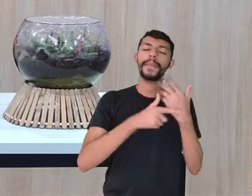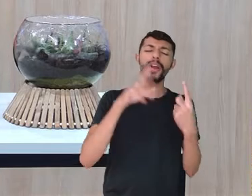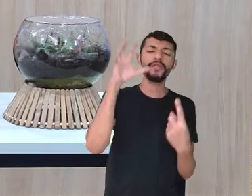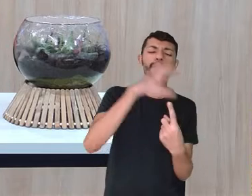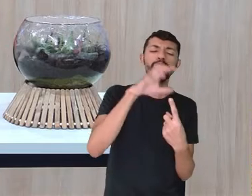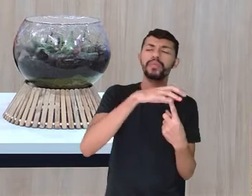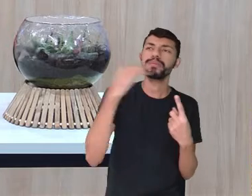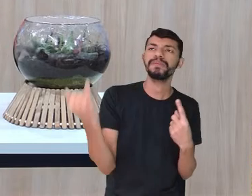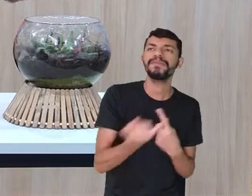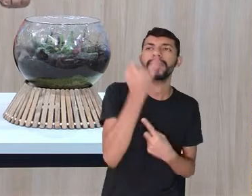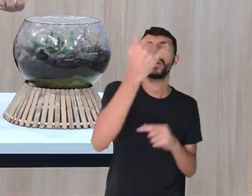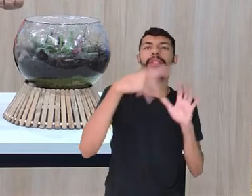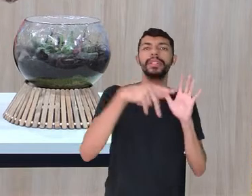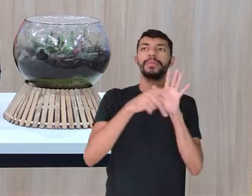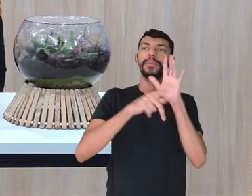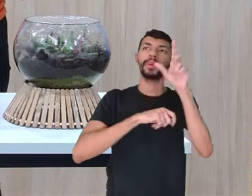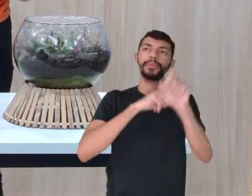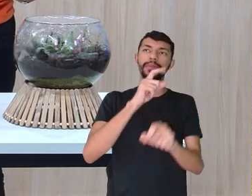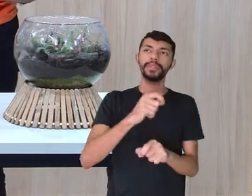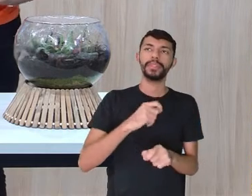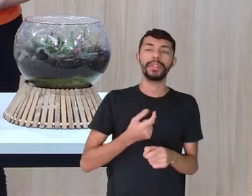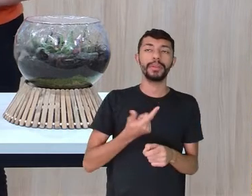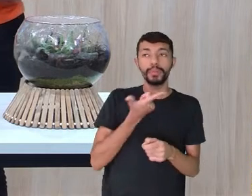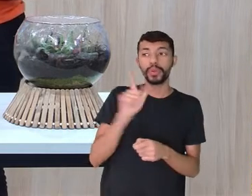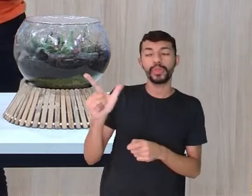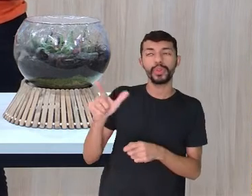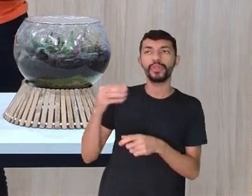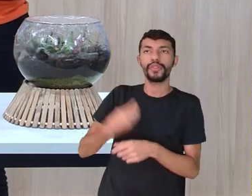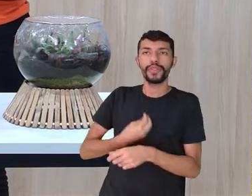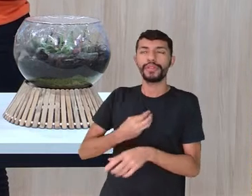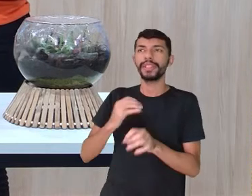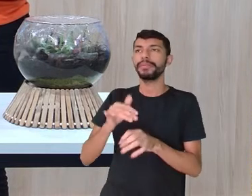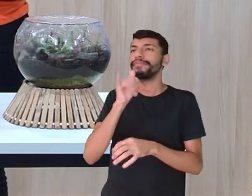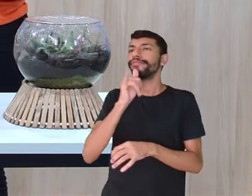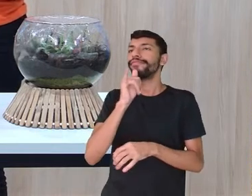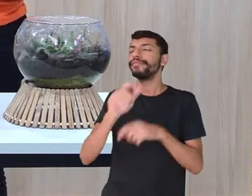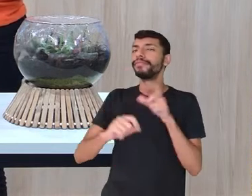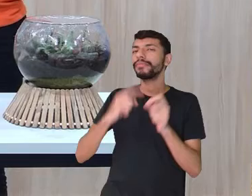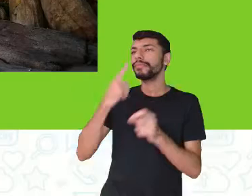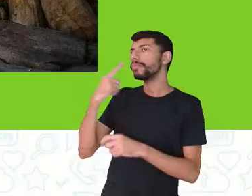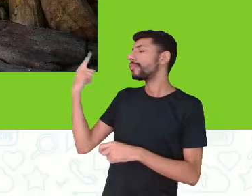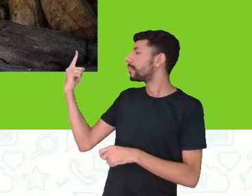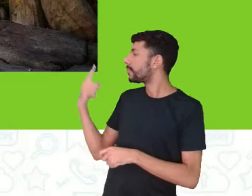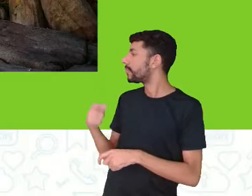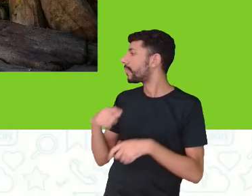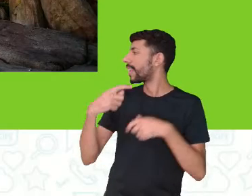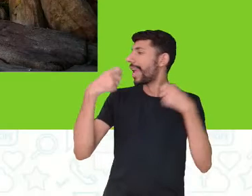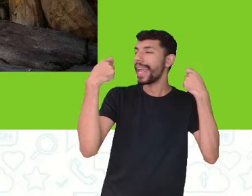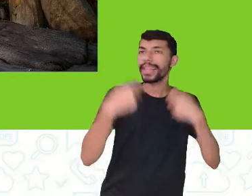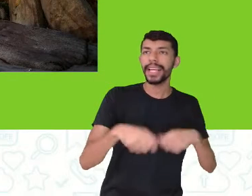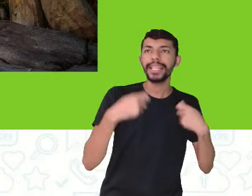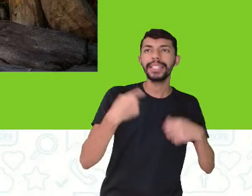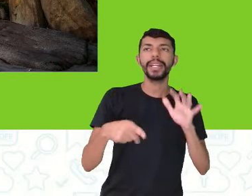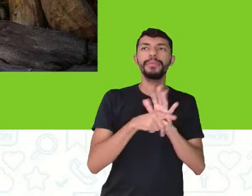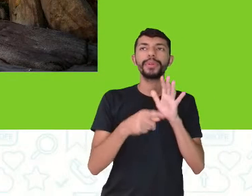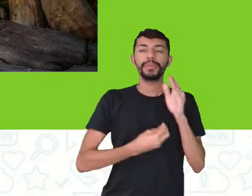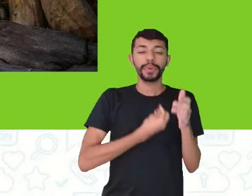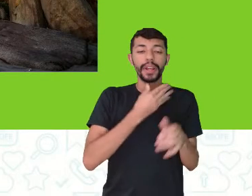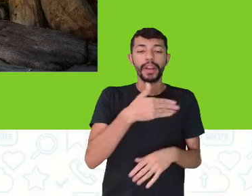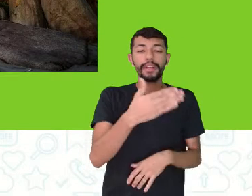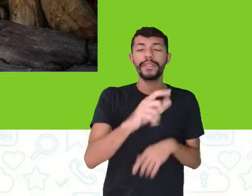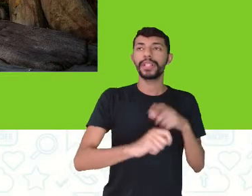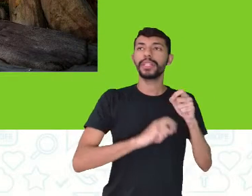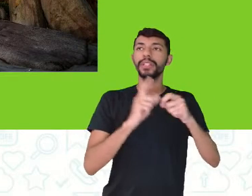influência para os fatores que têm vida. Como exemplo aqui, eles são fundamentais para a sobrevivência